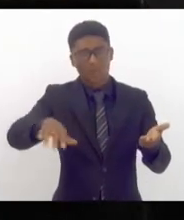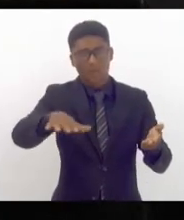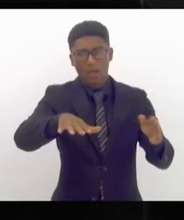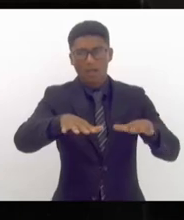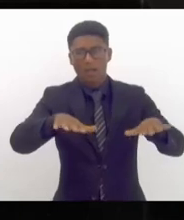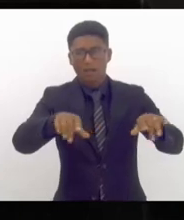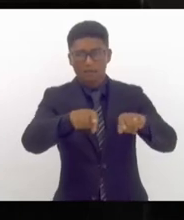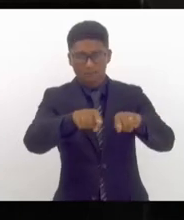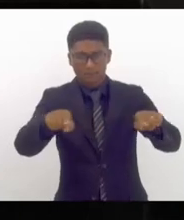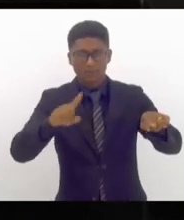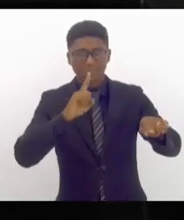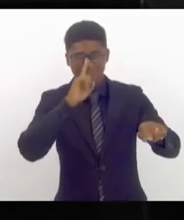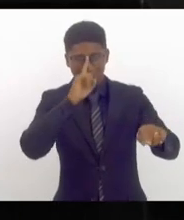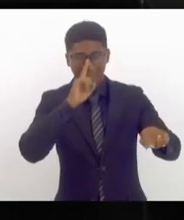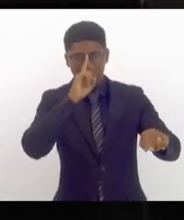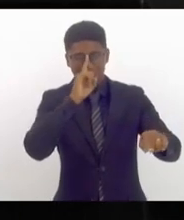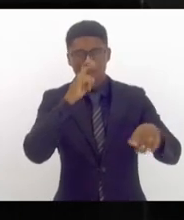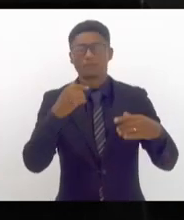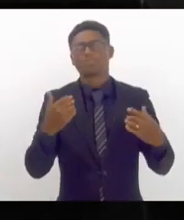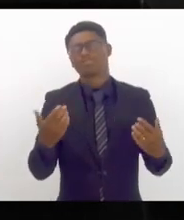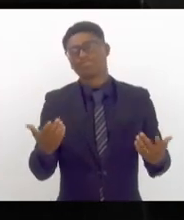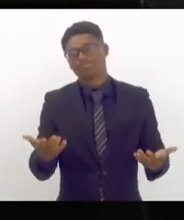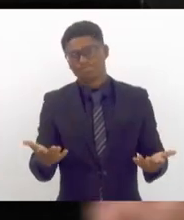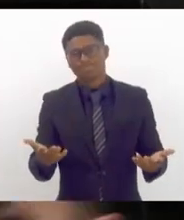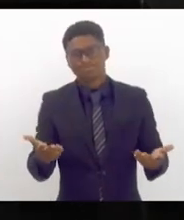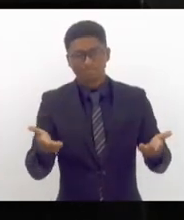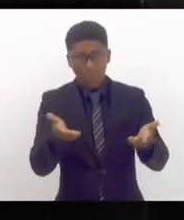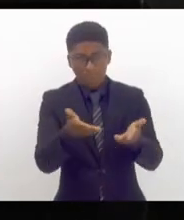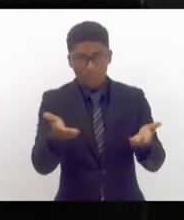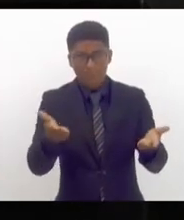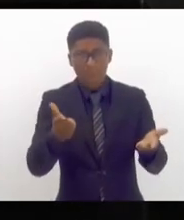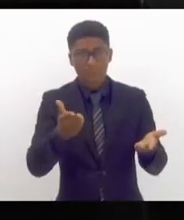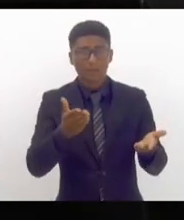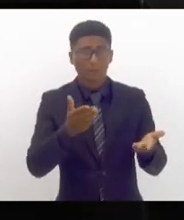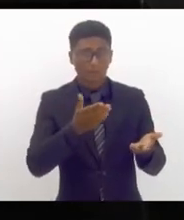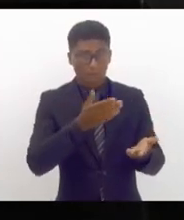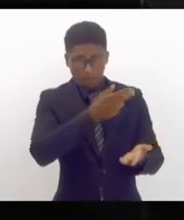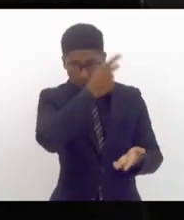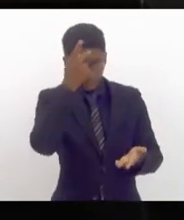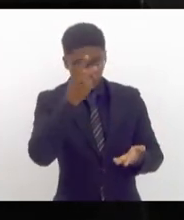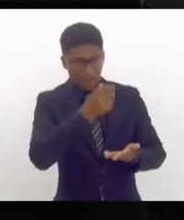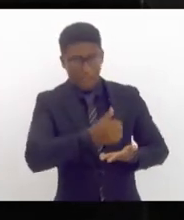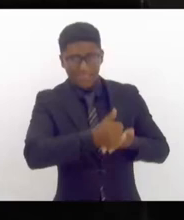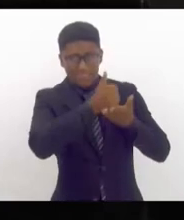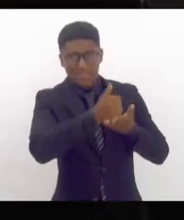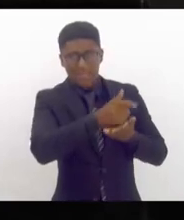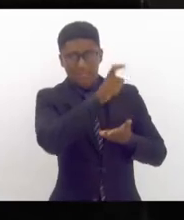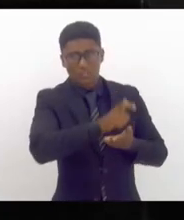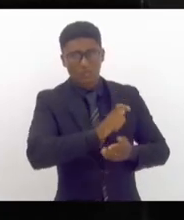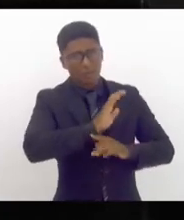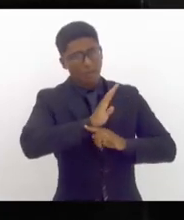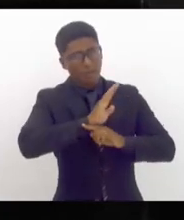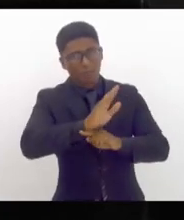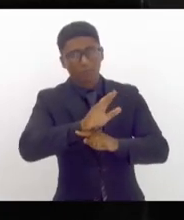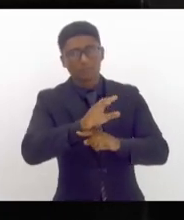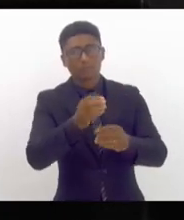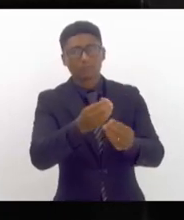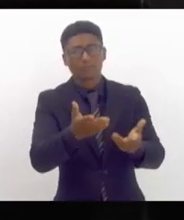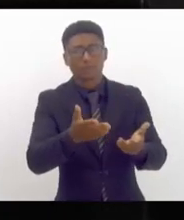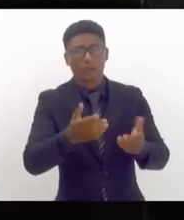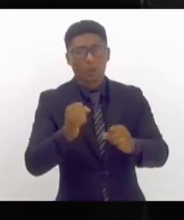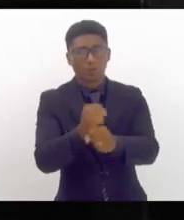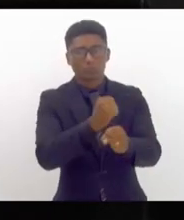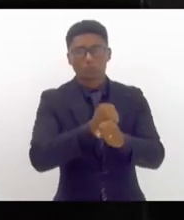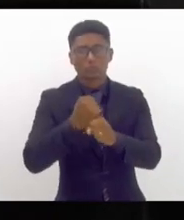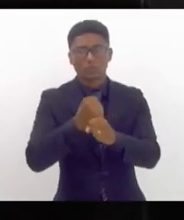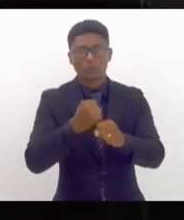ser consideradas de risco teria ali um assistente técnico para que essa construção não fosse feita em áreas de